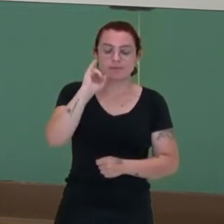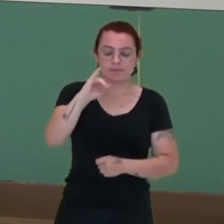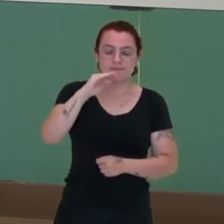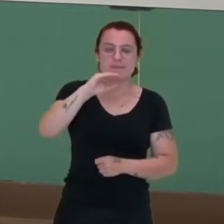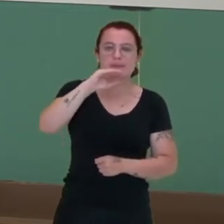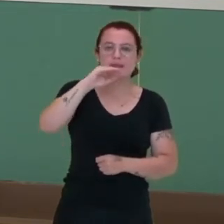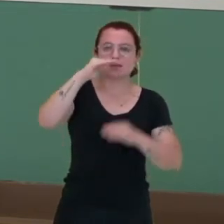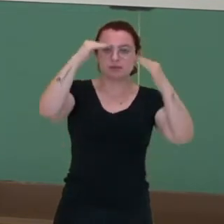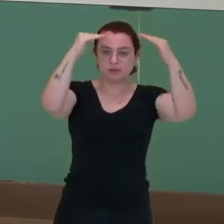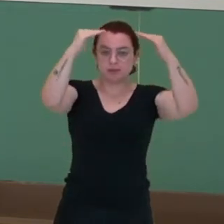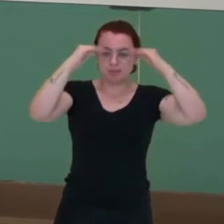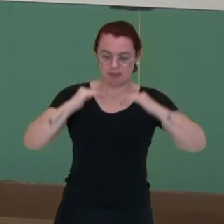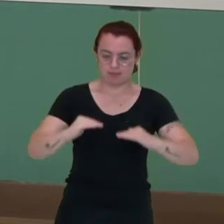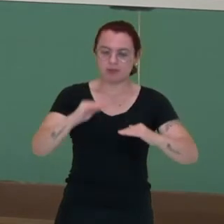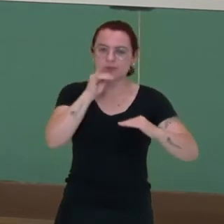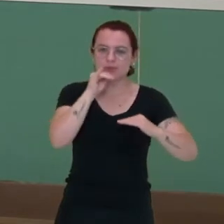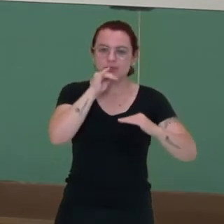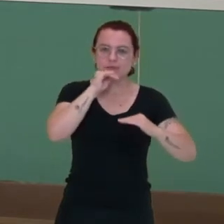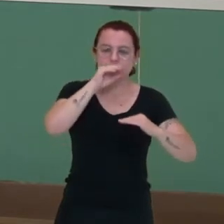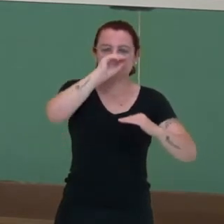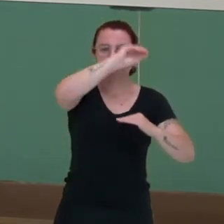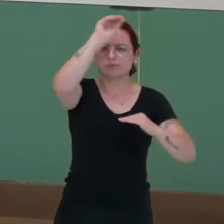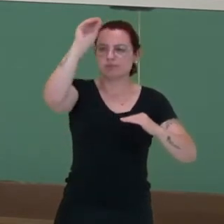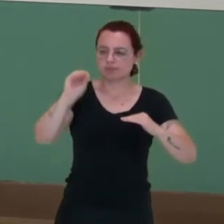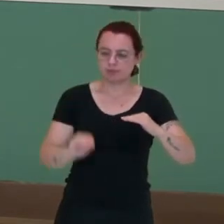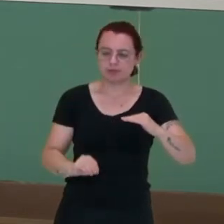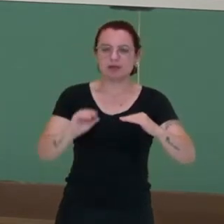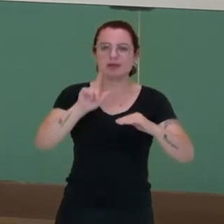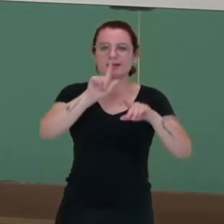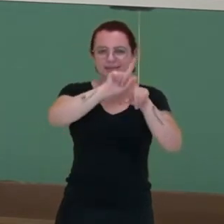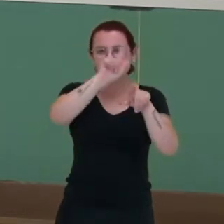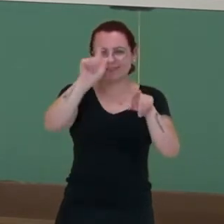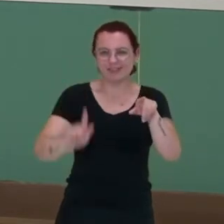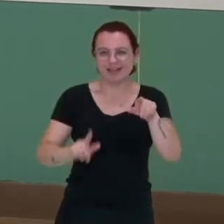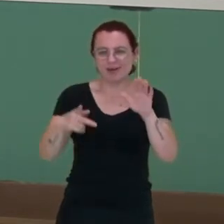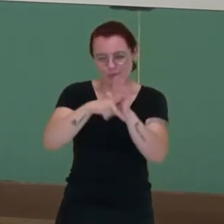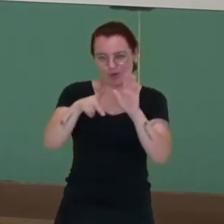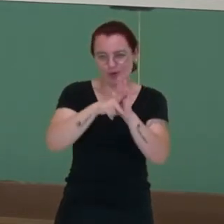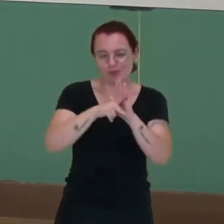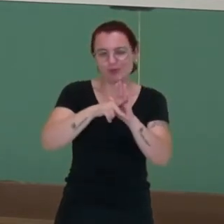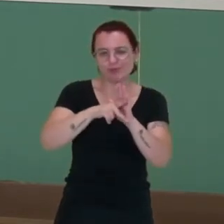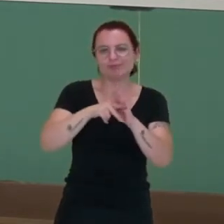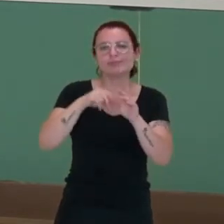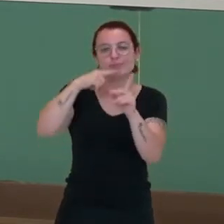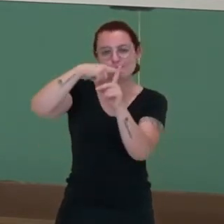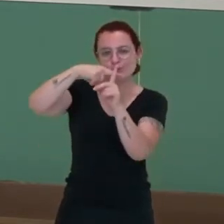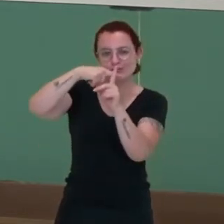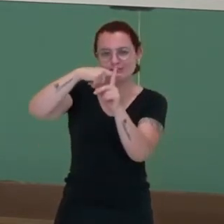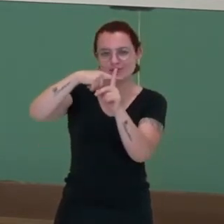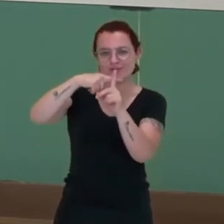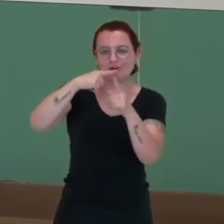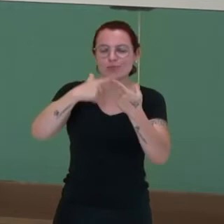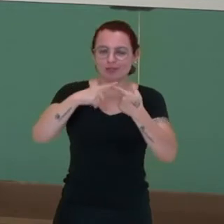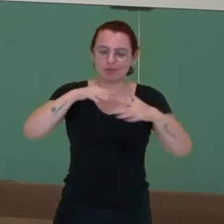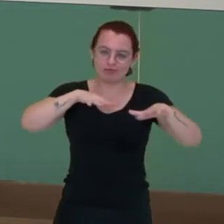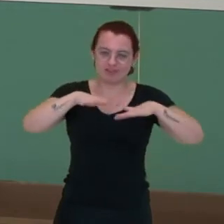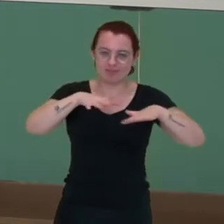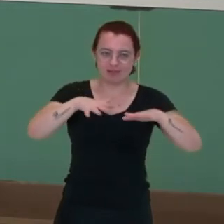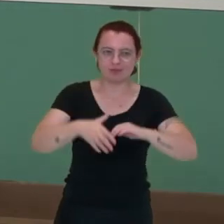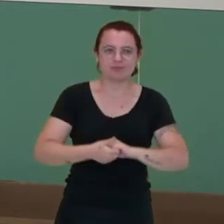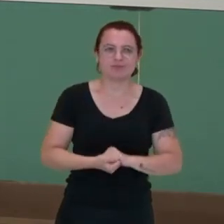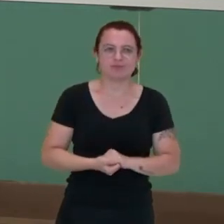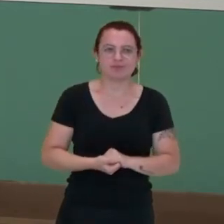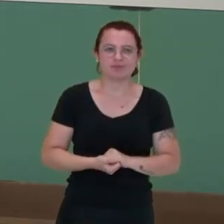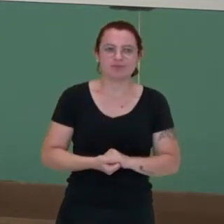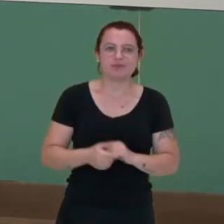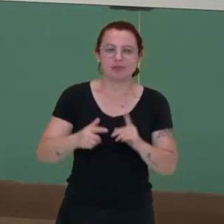baixo, eu vou ter uma gravidade positiva, representando que está tendo um aumento de velocidade nesse caso, certo? E as